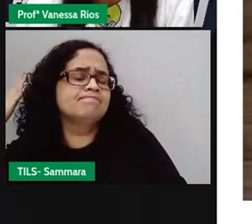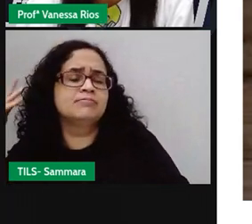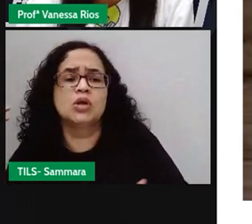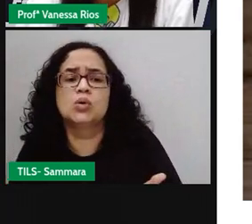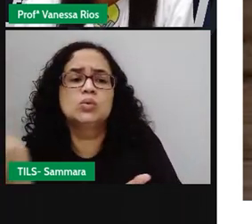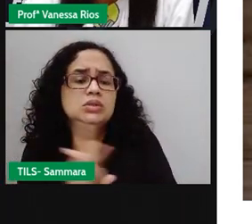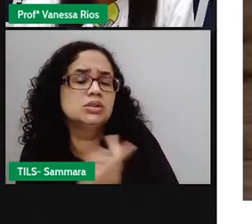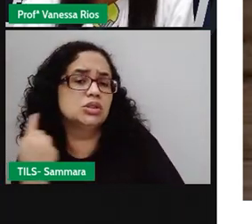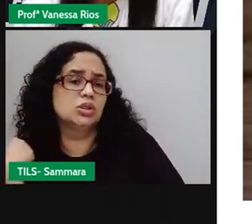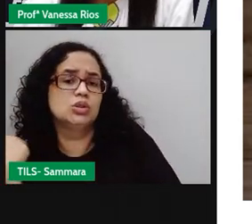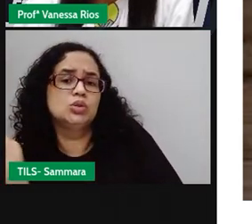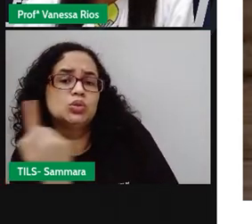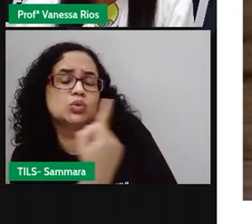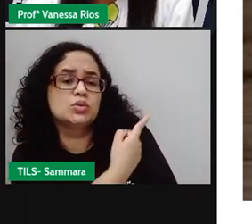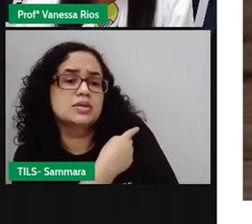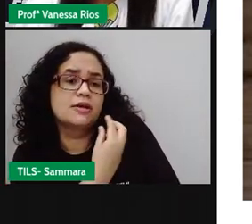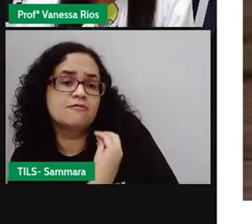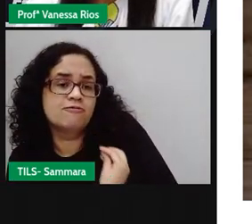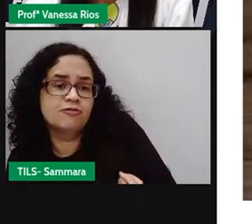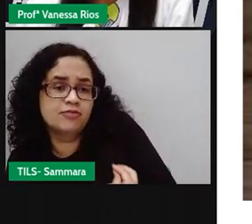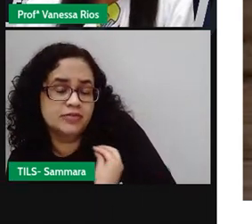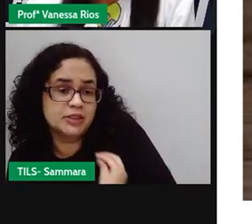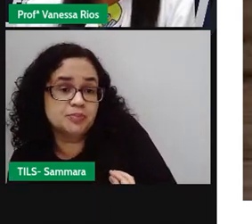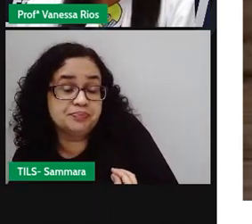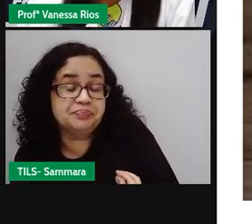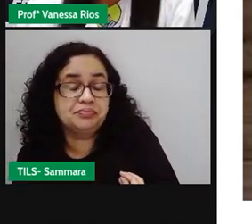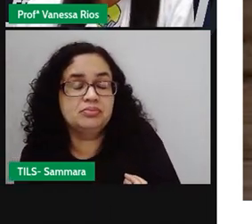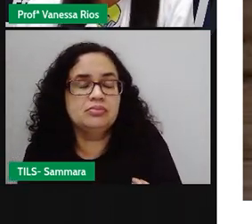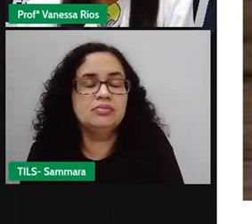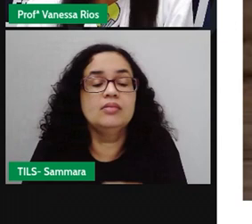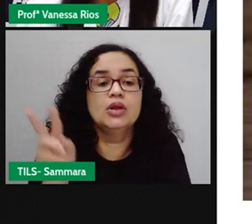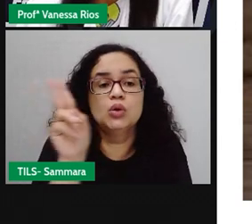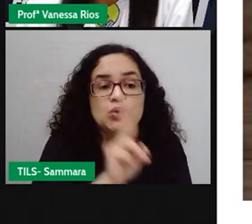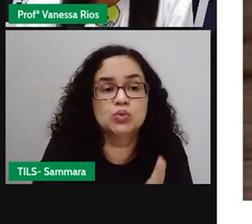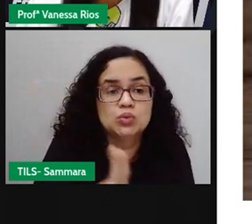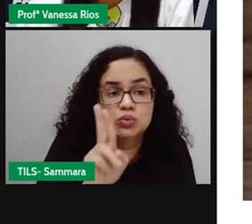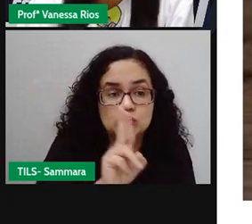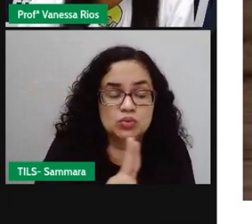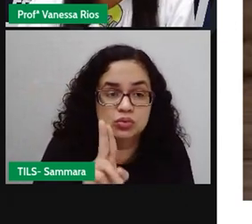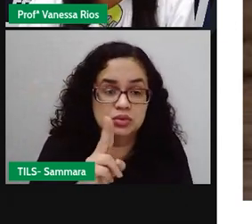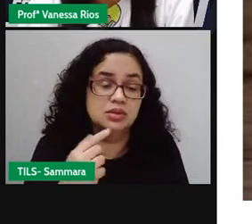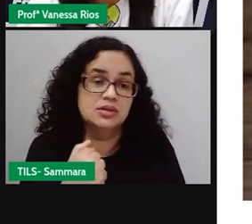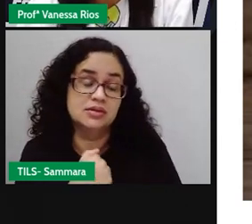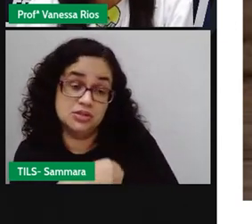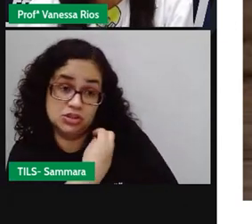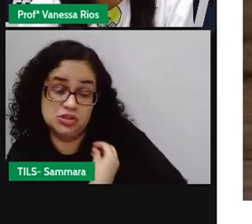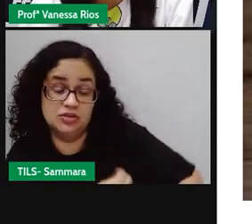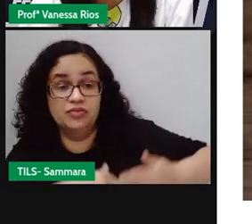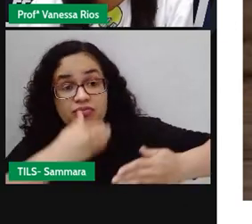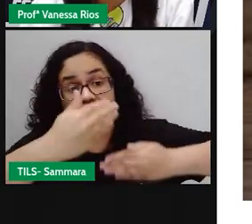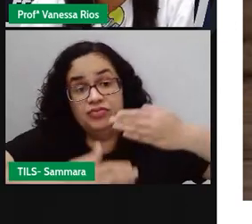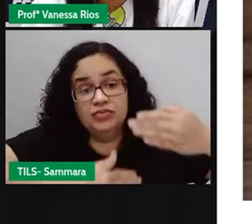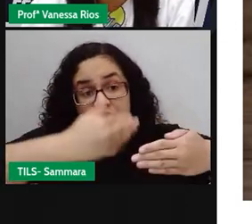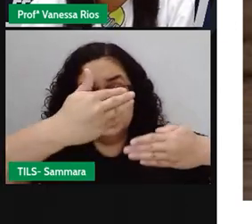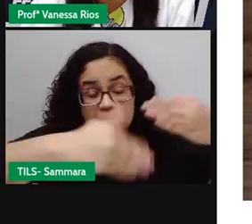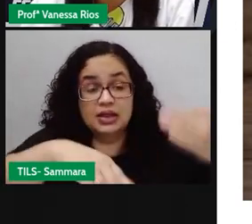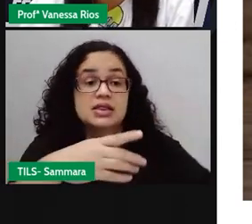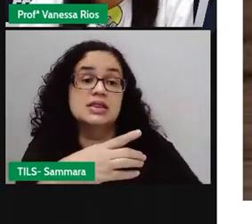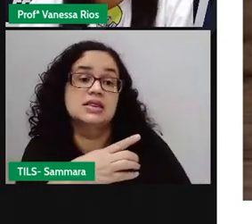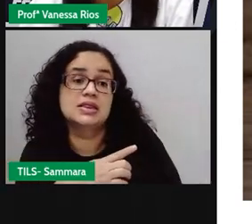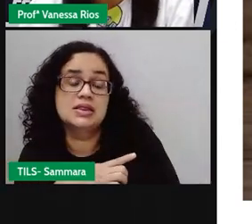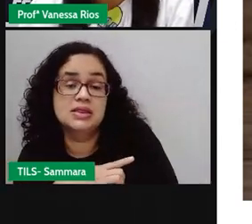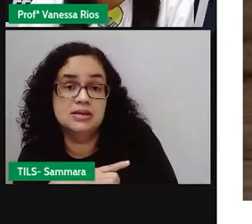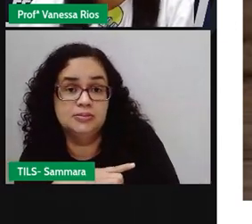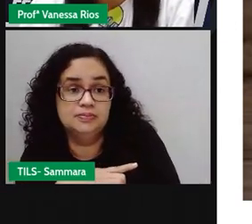nossa vida e que vai sendo utilizada por nós mesmos, né, nossas vivências, para construir aquilo que a